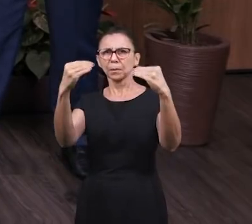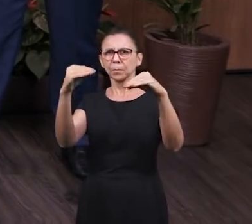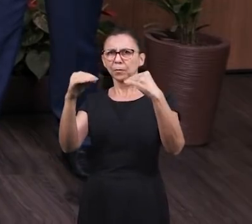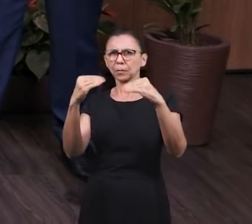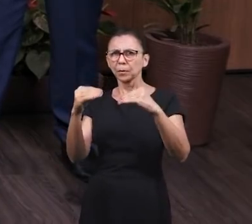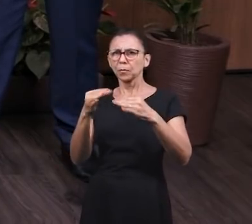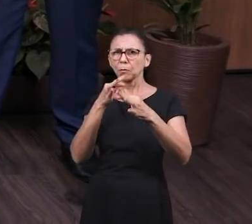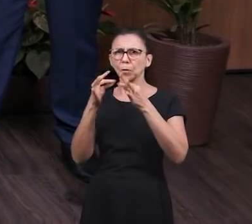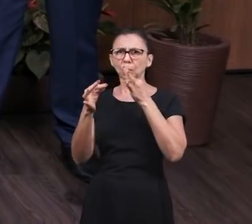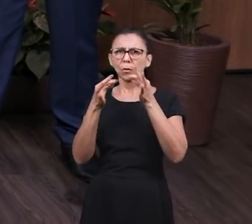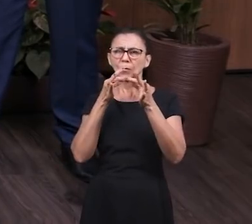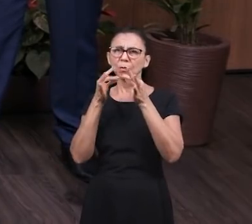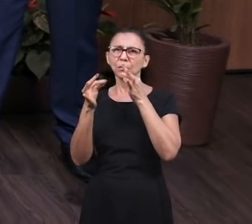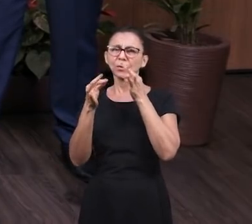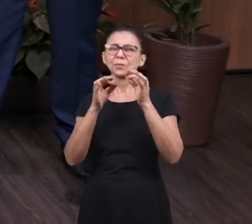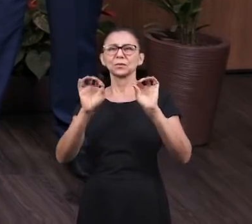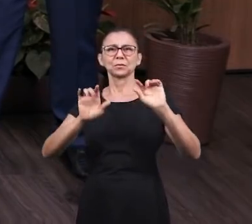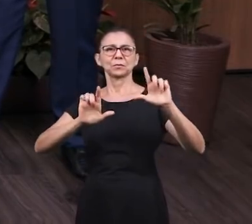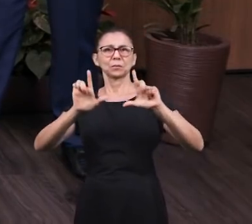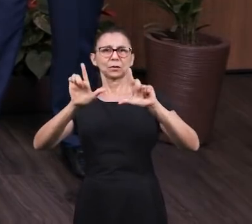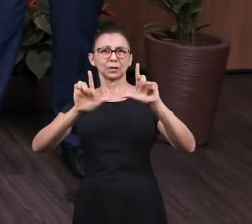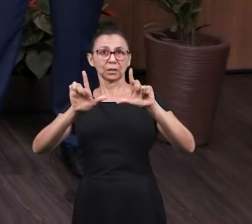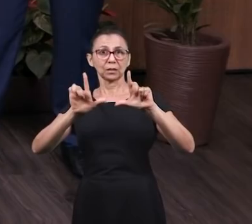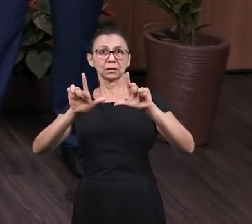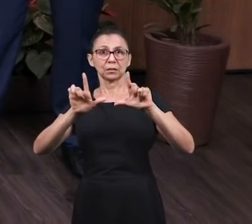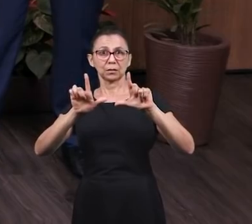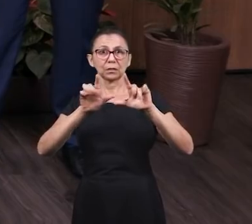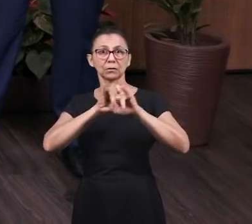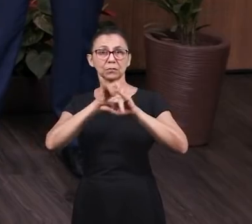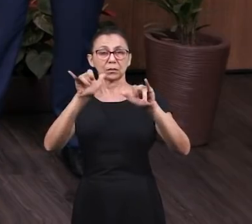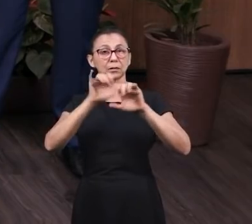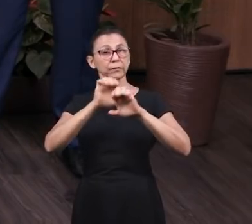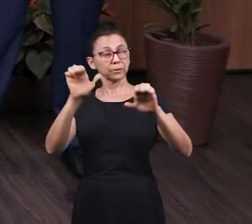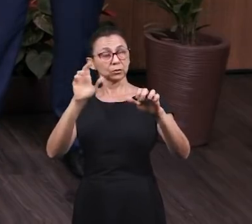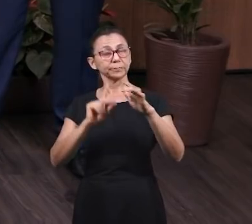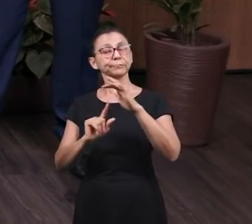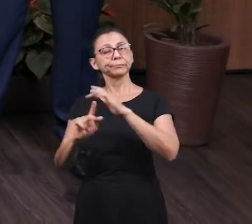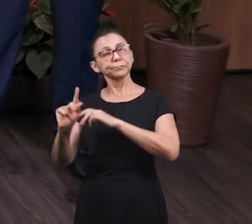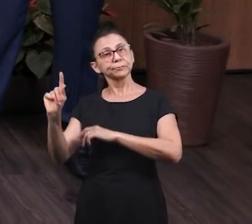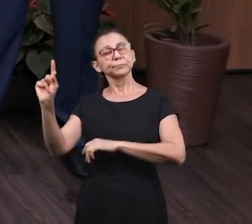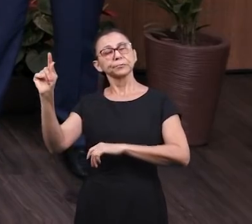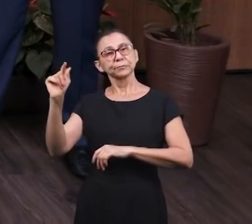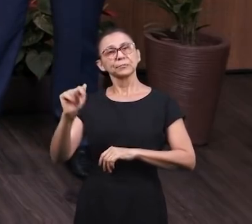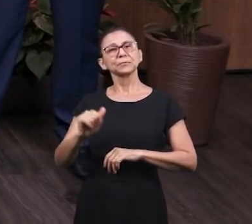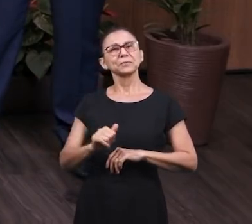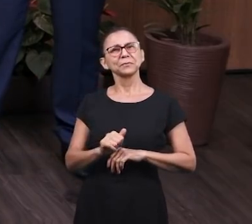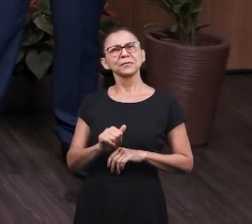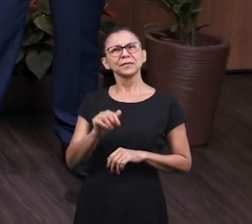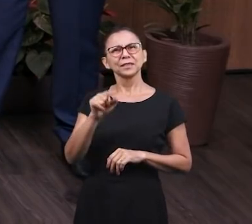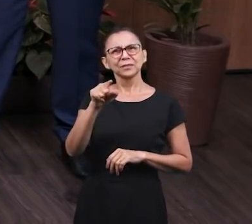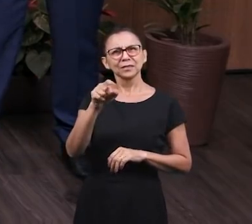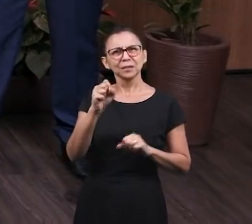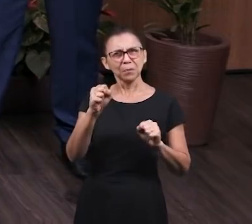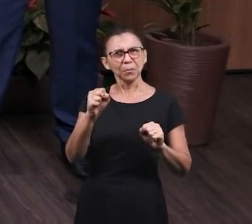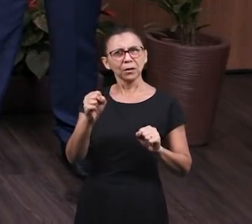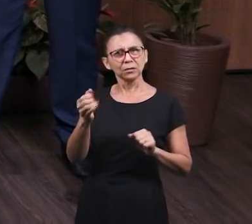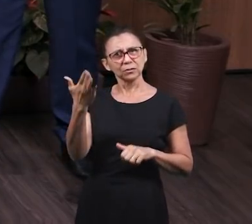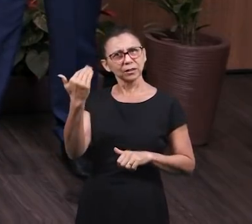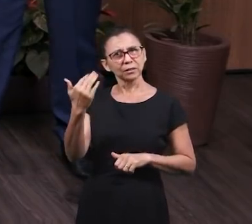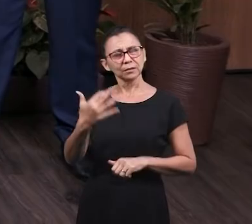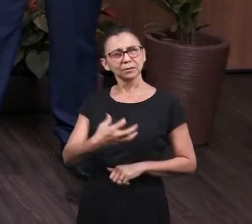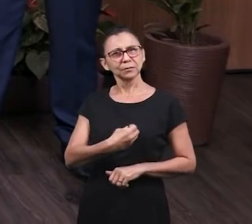e comentários sobre o programa Anunciando o Evangelho Eterno. E você também